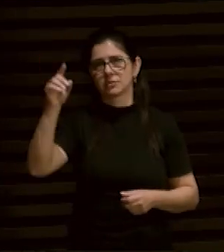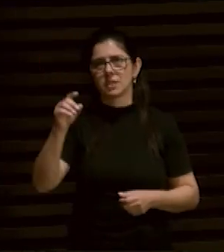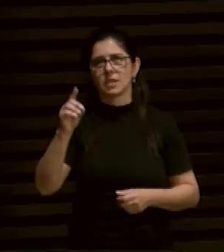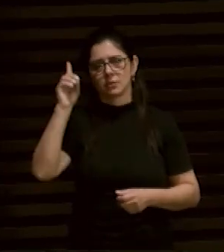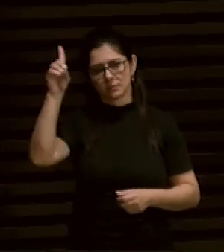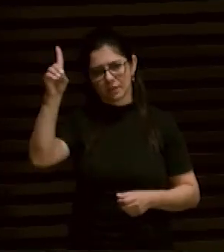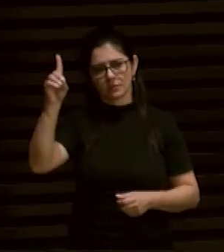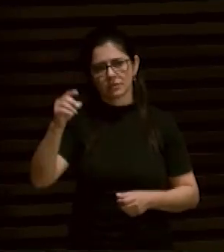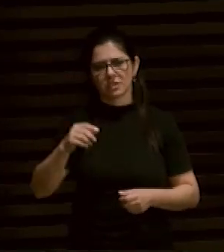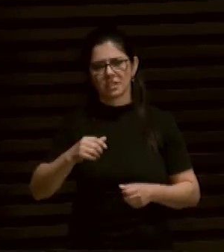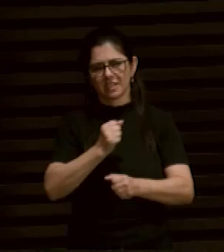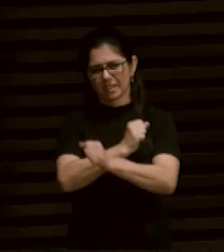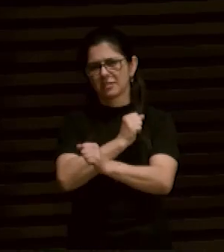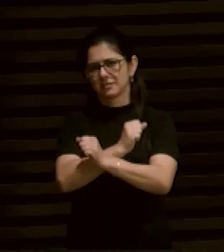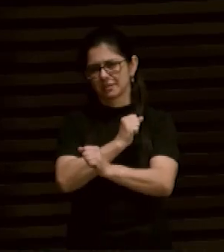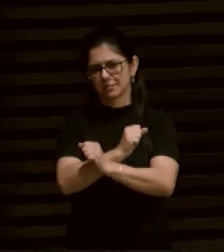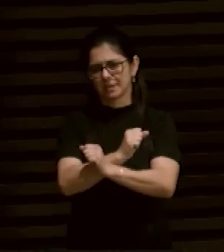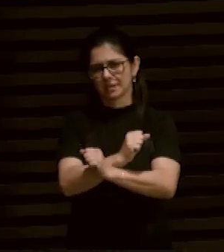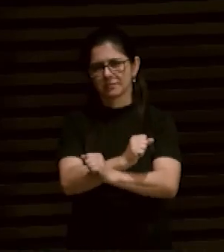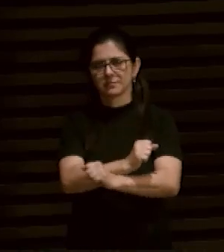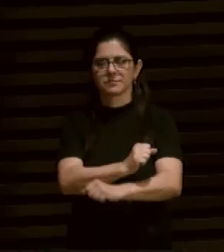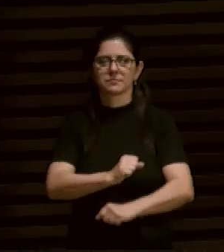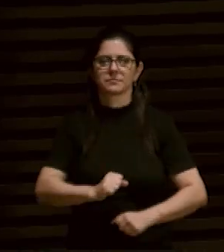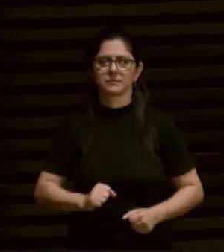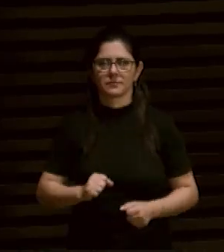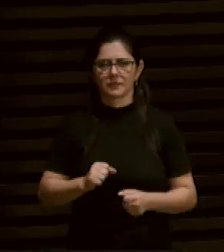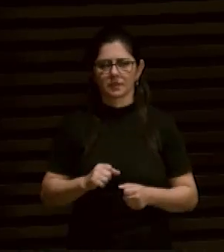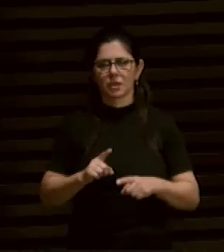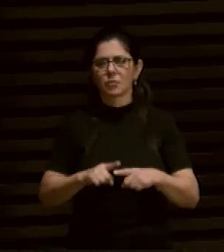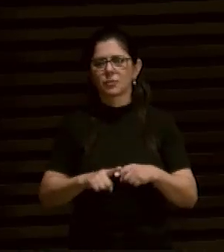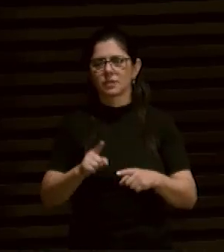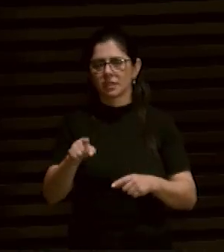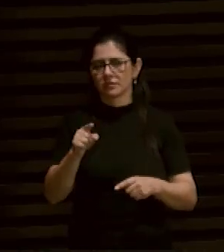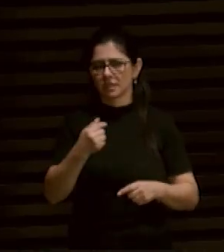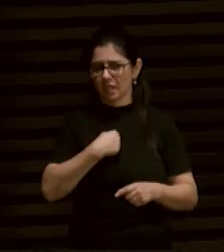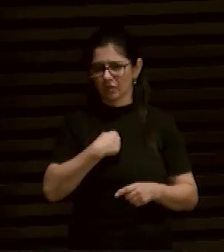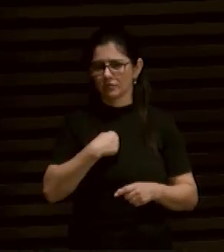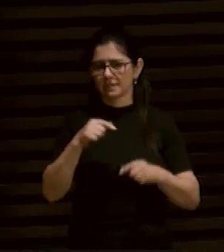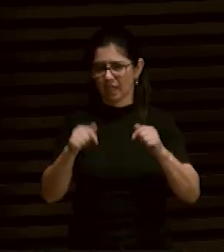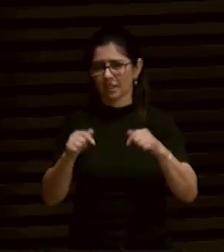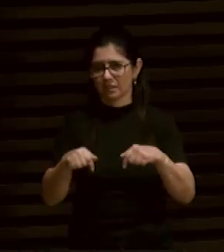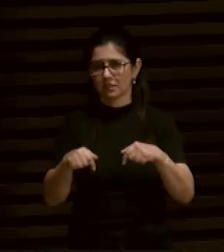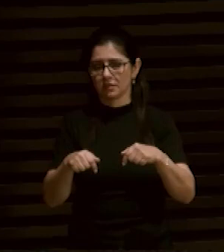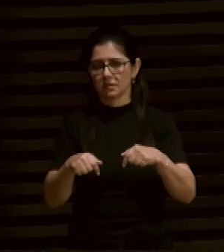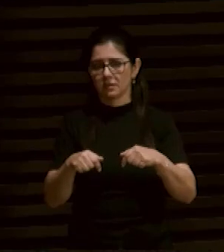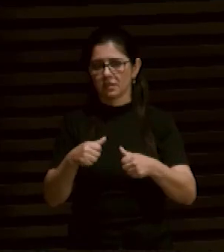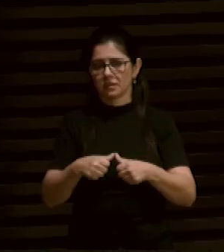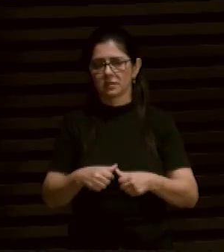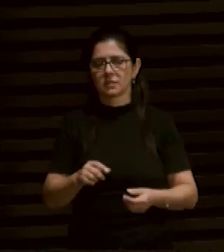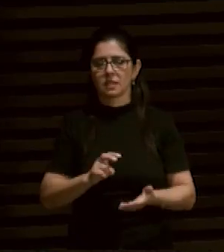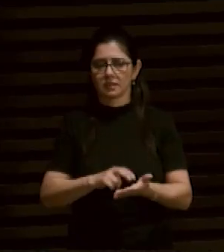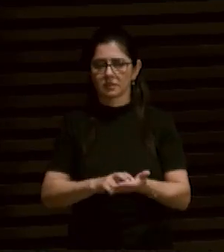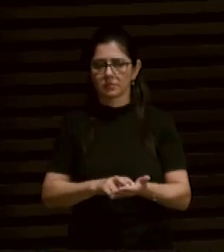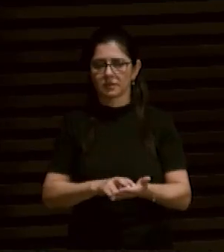chances. Meus irmãos, por que vocês acham que você e eu estamos aqui nessa manhã? Por que será que nós ainda escutamos a